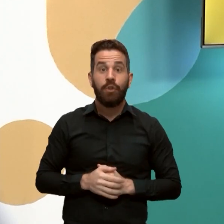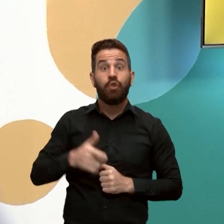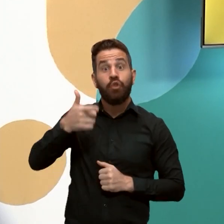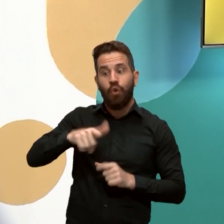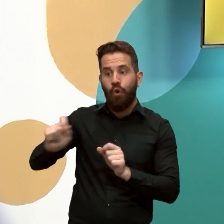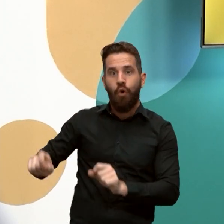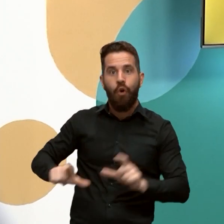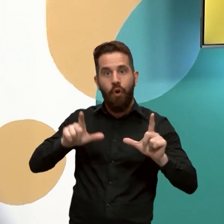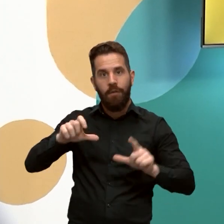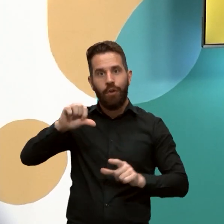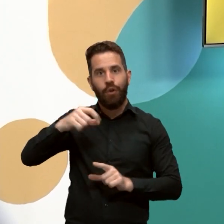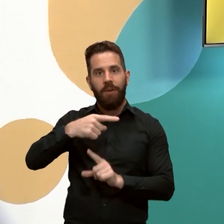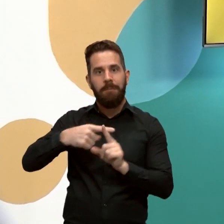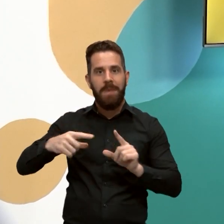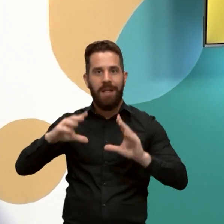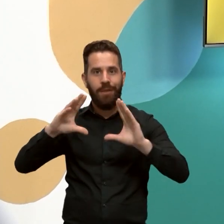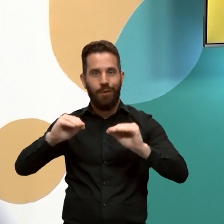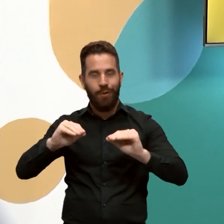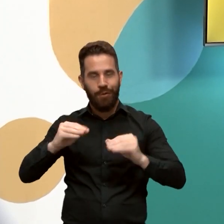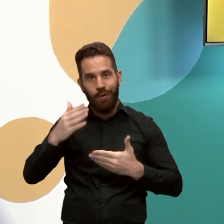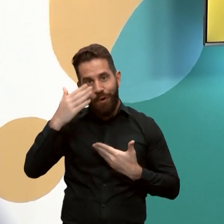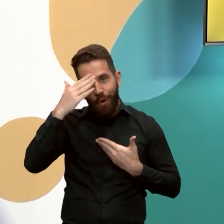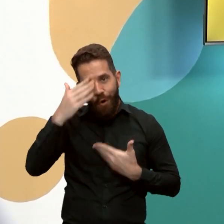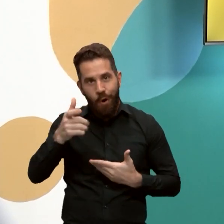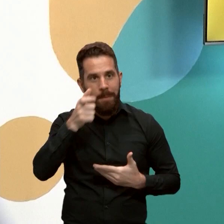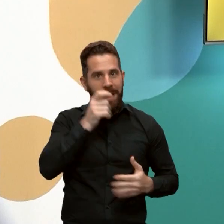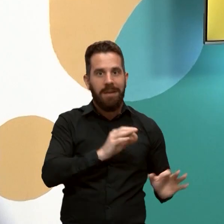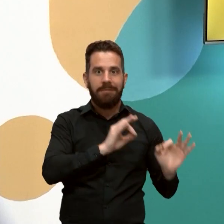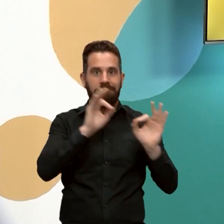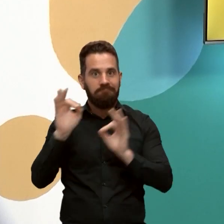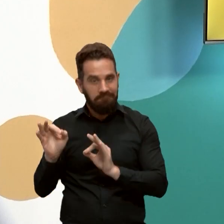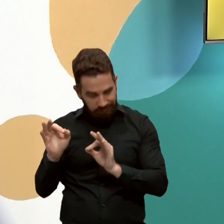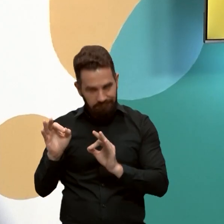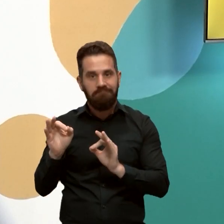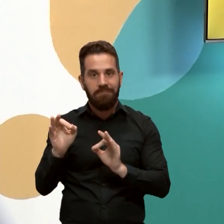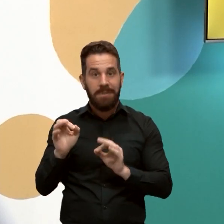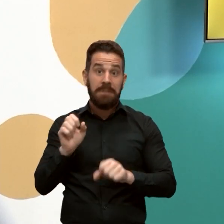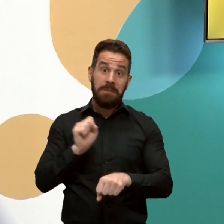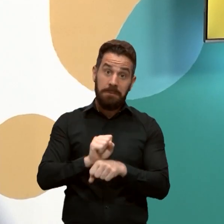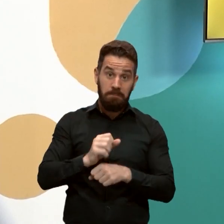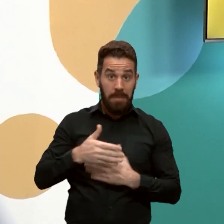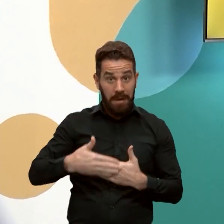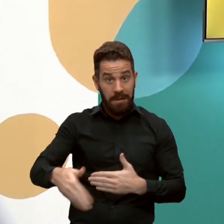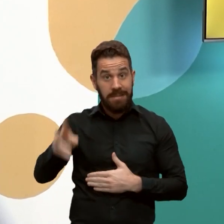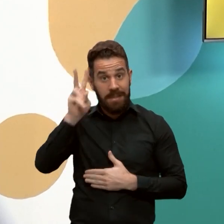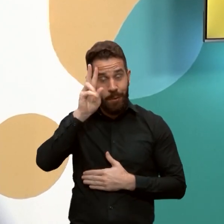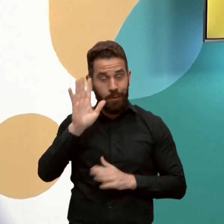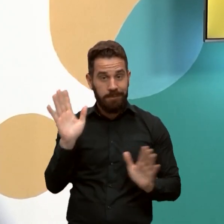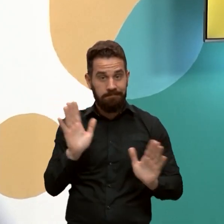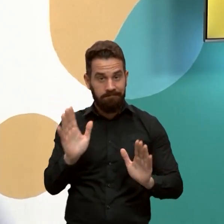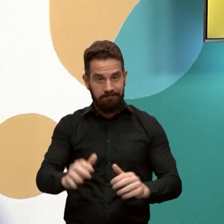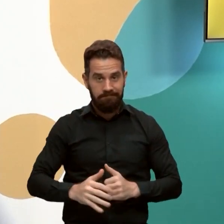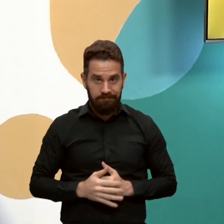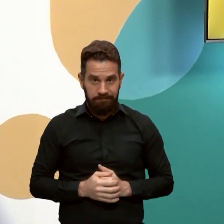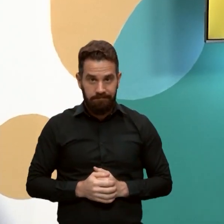é às 9h30 da noite. Muito obrigada pela sua audiência, te espero segunda-feira. Até lá!